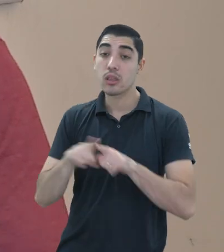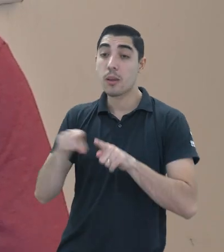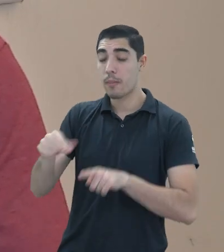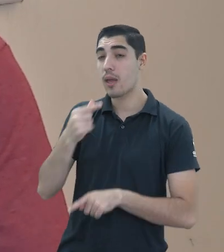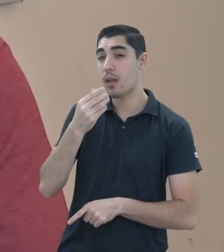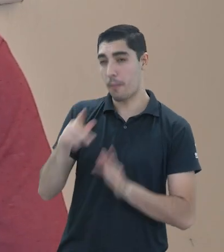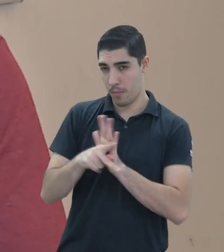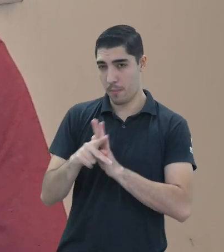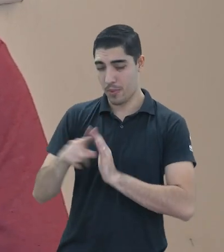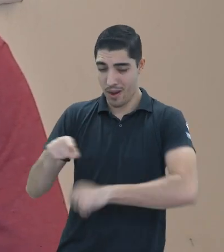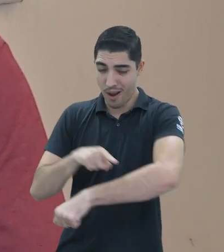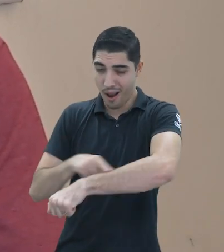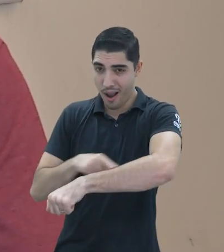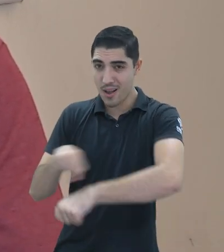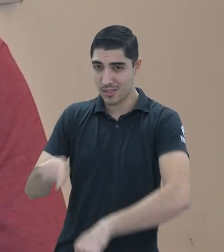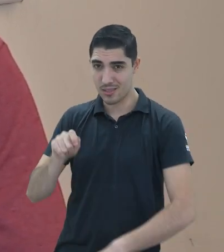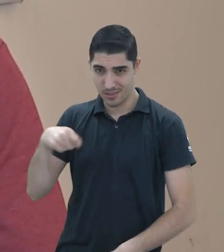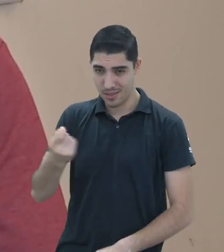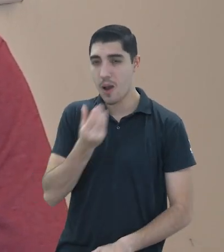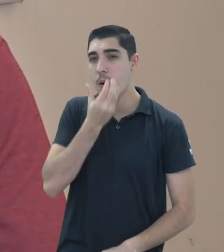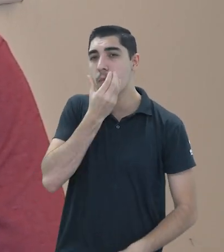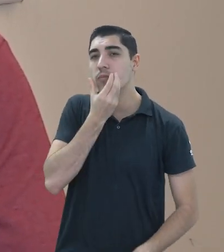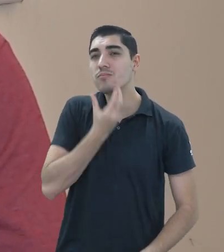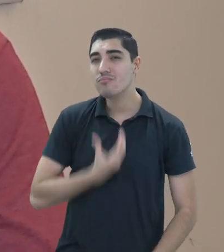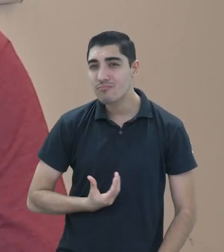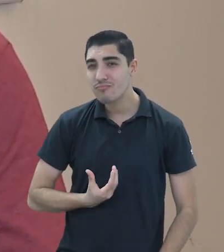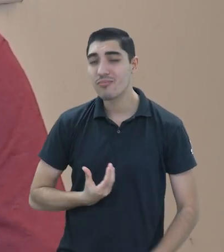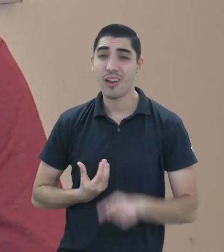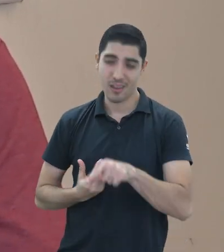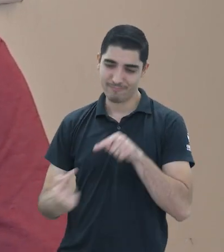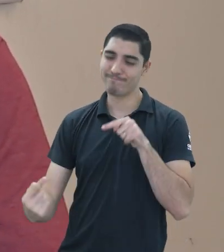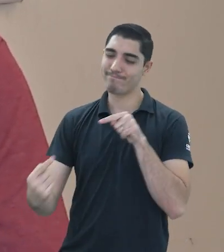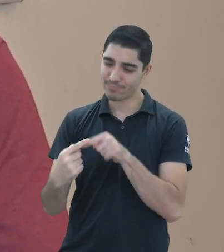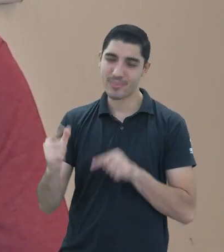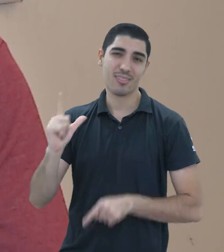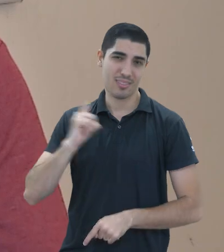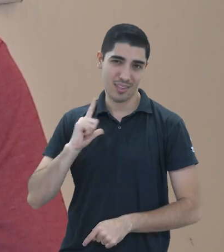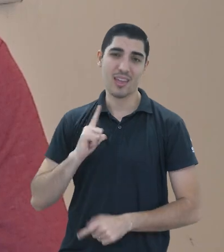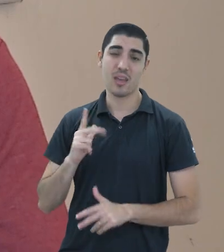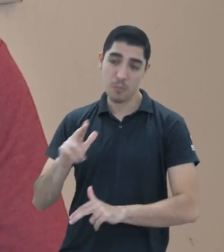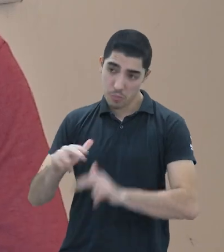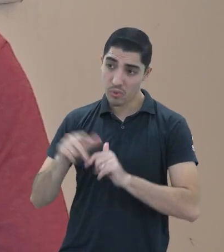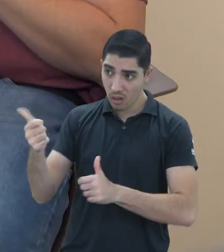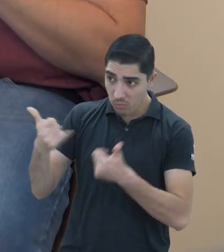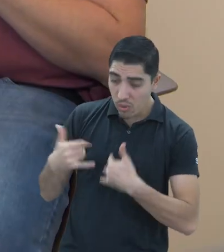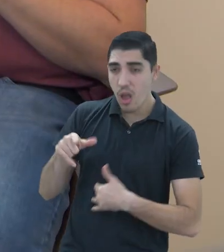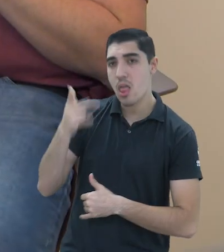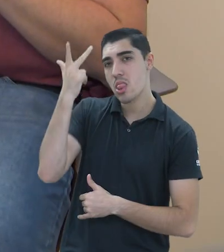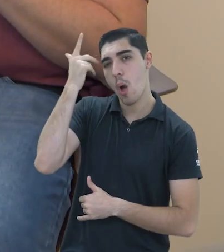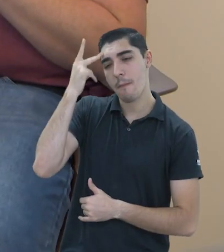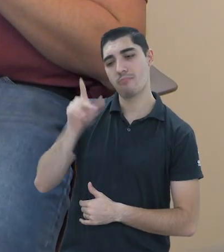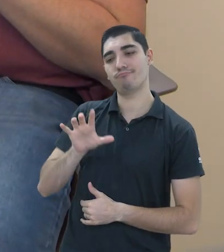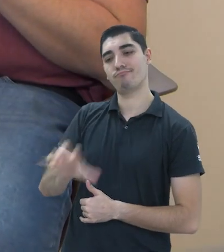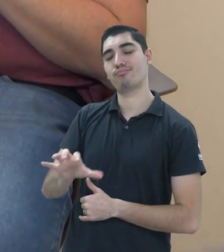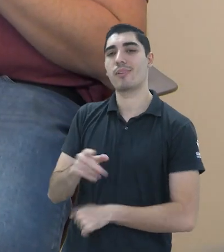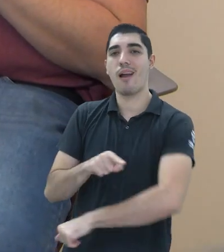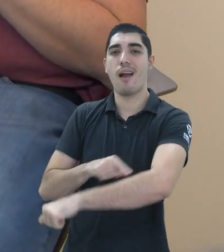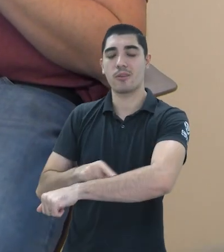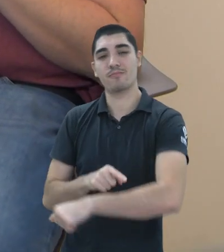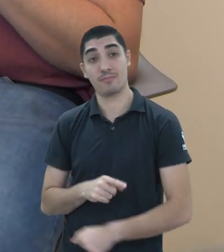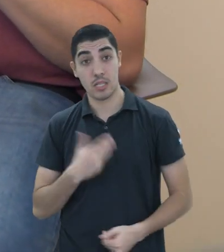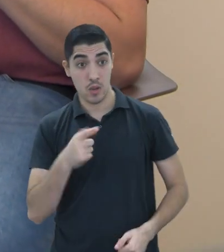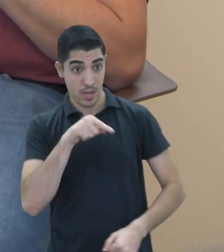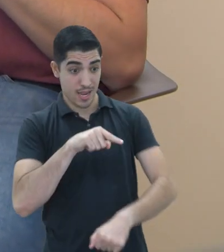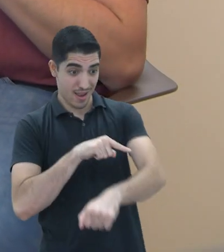raça também Shih Tzu é propensa a ter esse problema. A gente começou esse tratamento aí com a doutora Thalita. Justamente porque